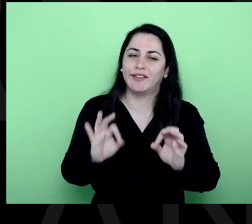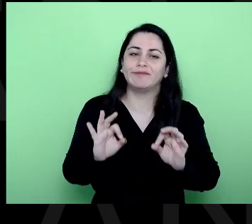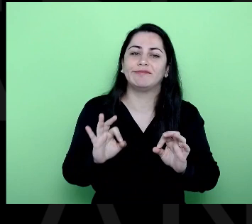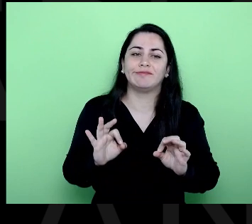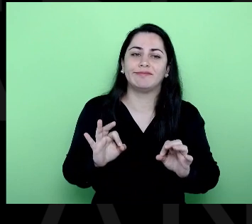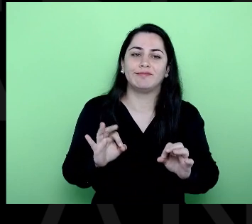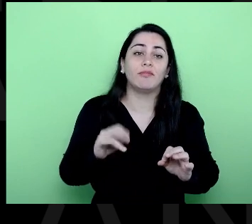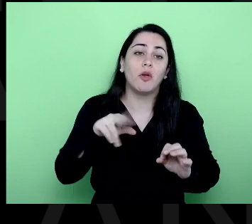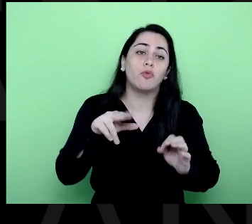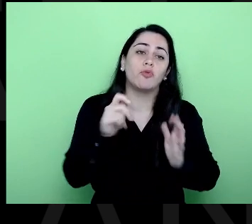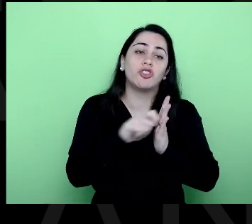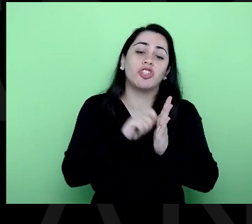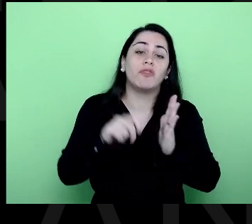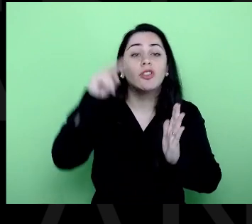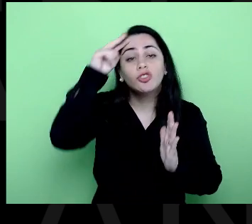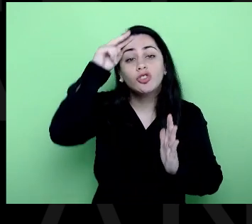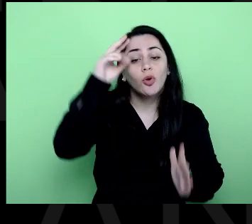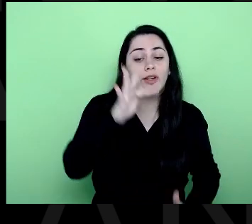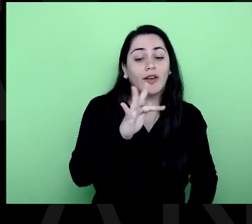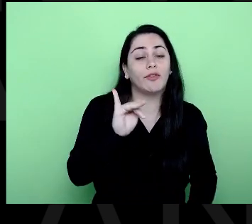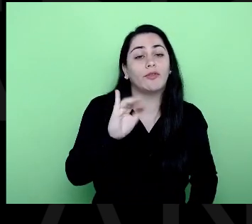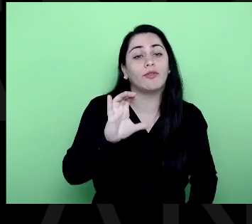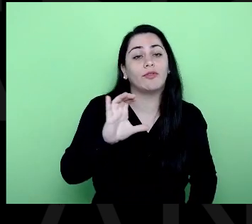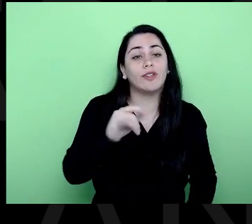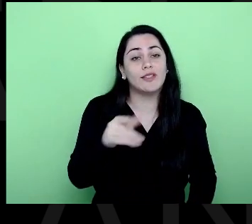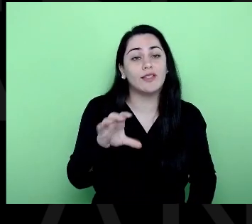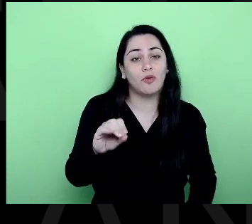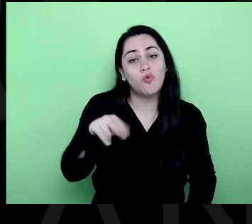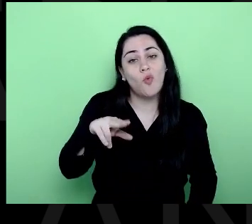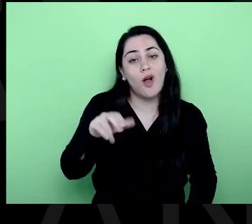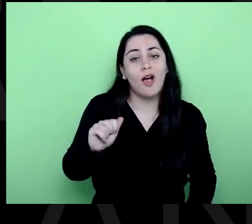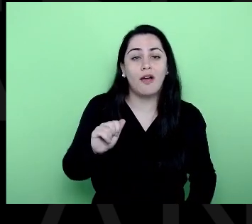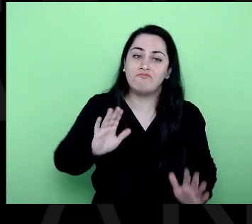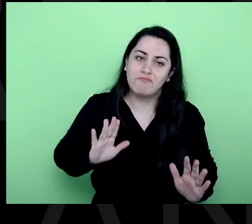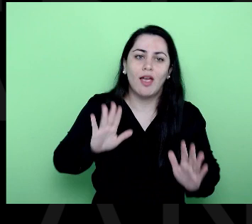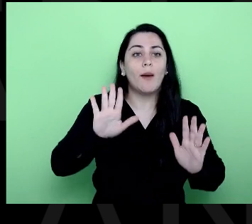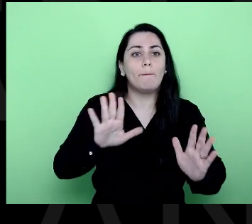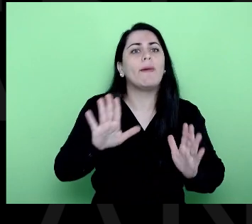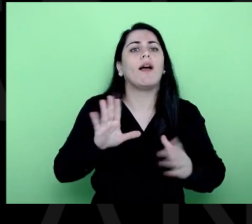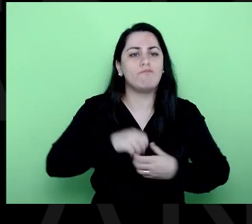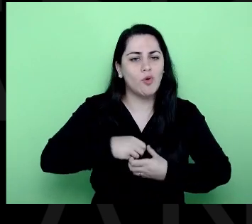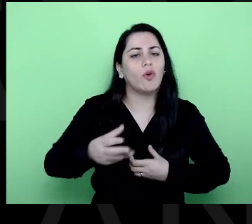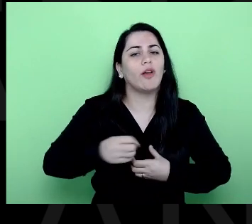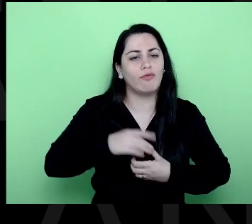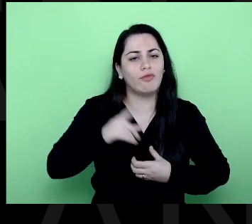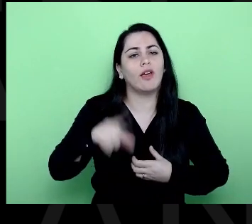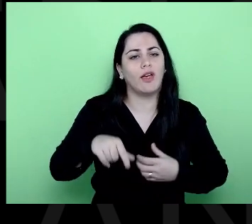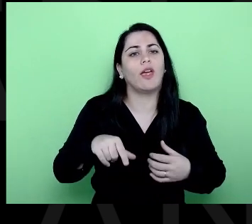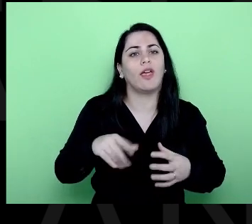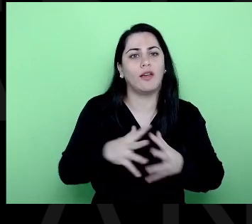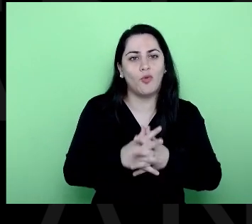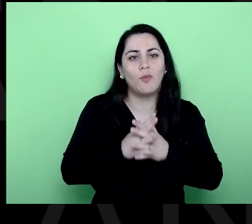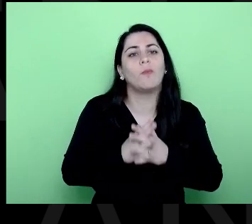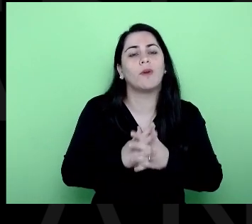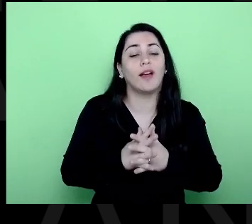nunca escrevi ficção, não sei como é fazer um livro de ficção, mas biografia realmente é um piano. E agora que eu tô com o